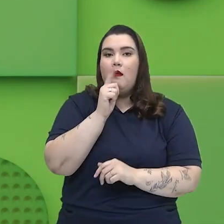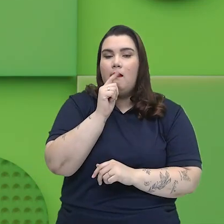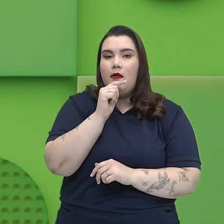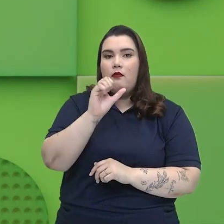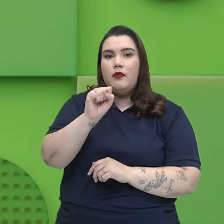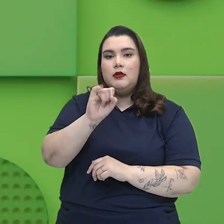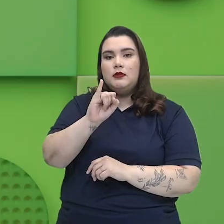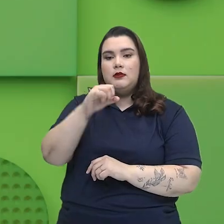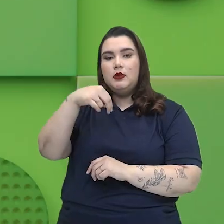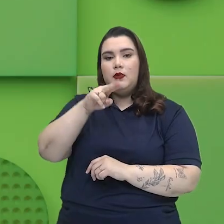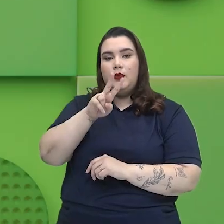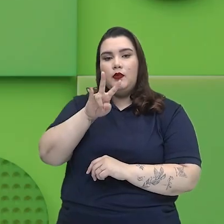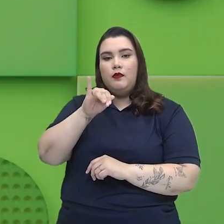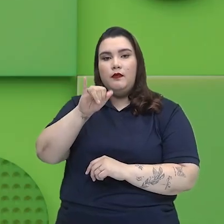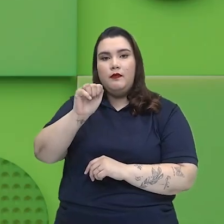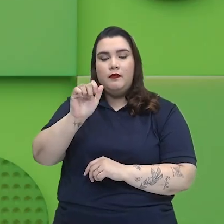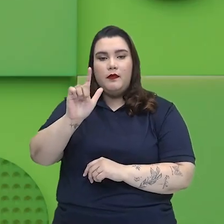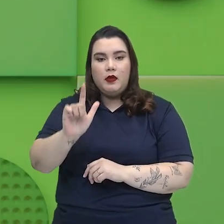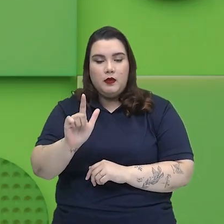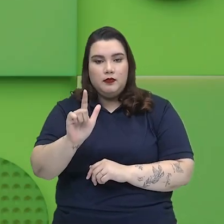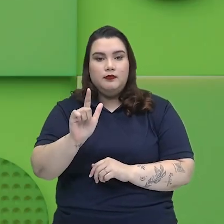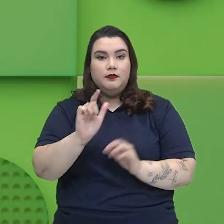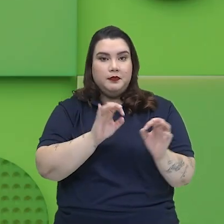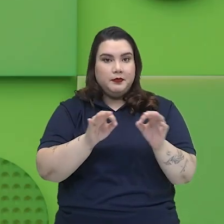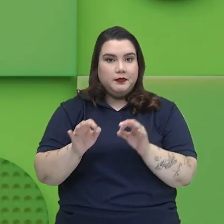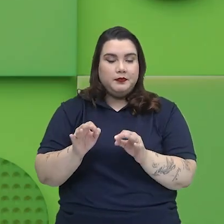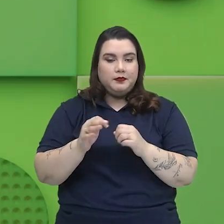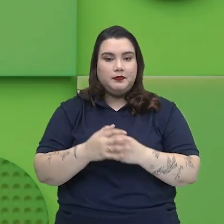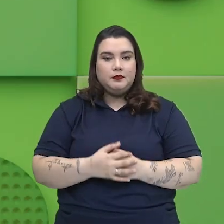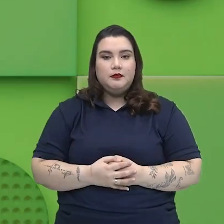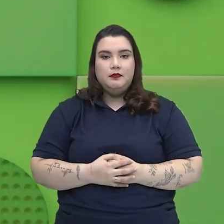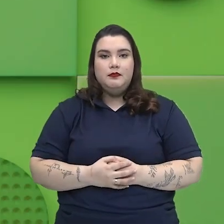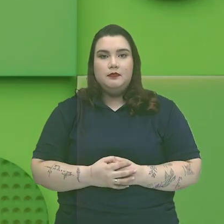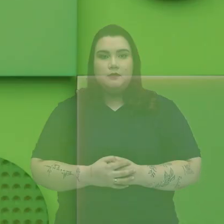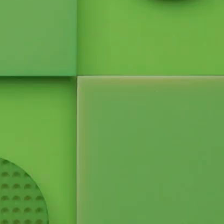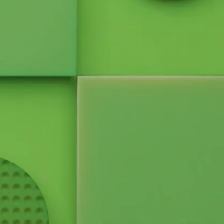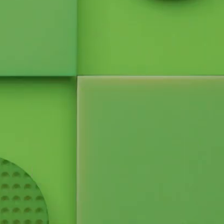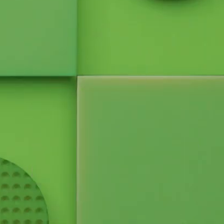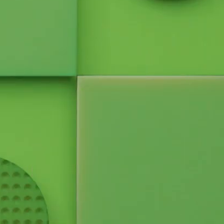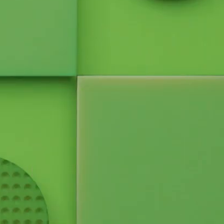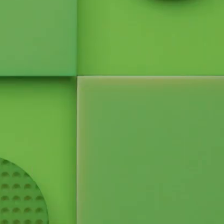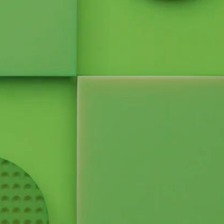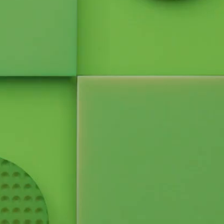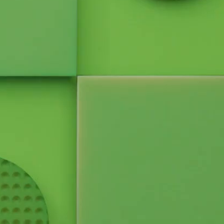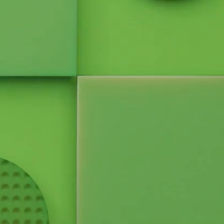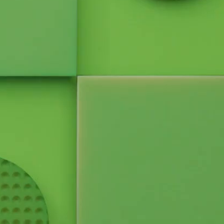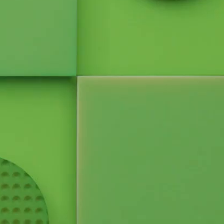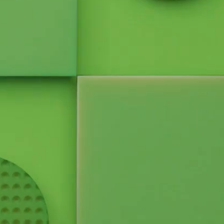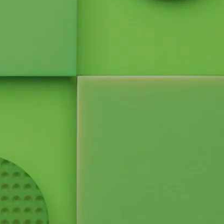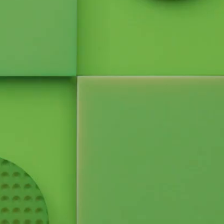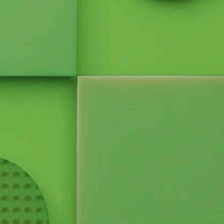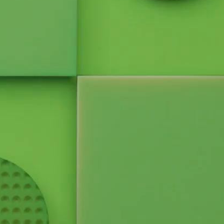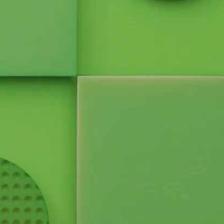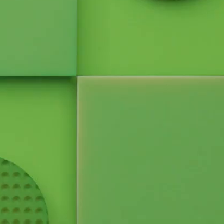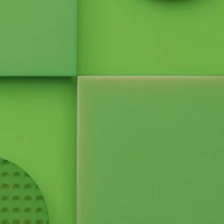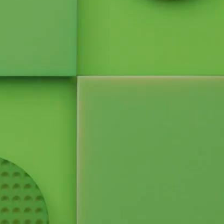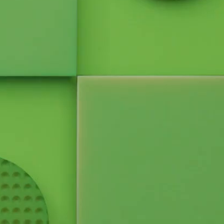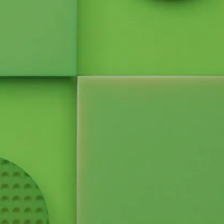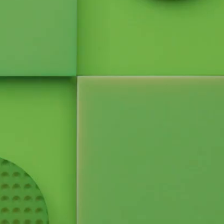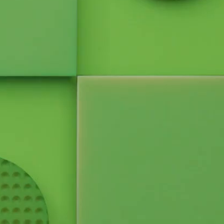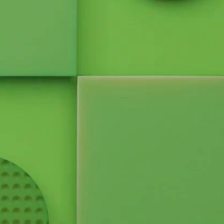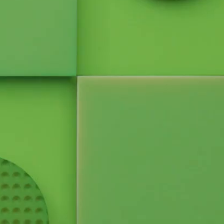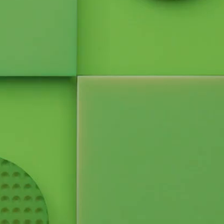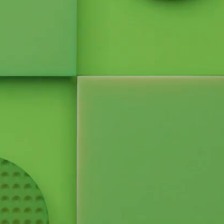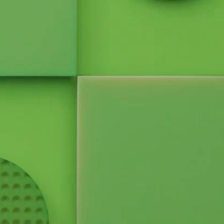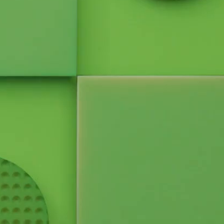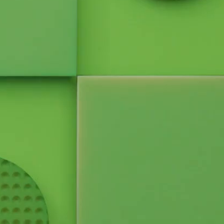líquido sinovial. Todas as articulações, elas têm o quê? Uma certa mobilidade. E para